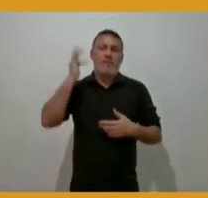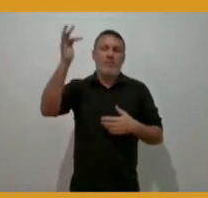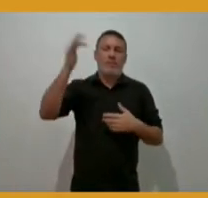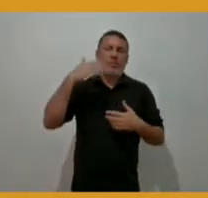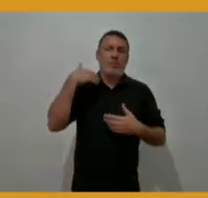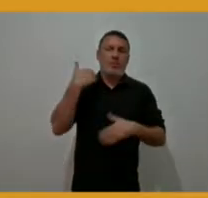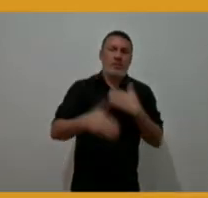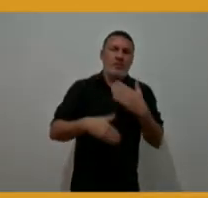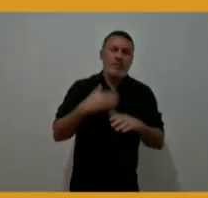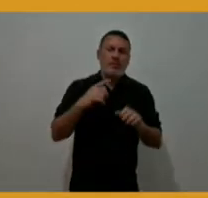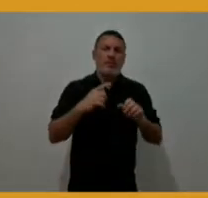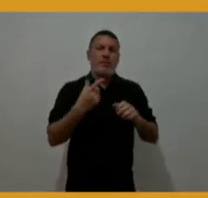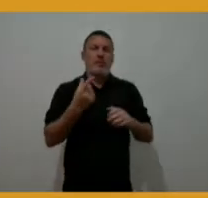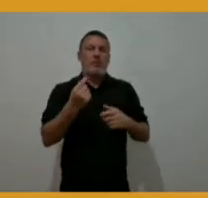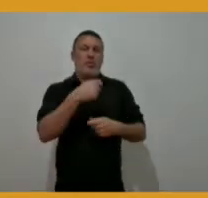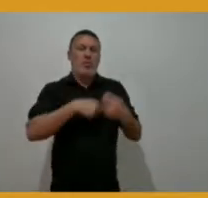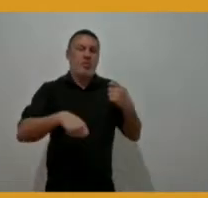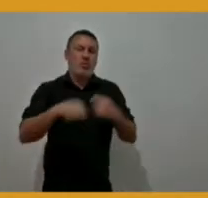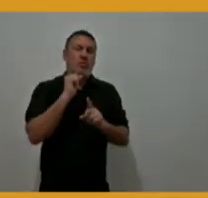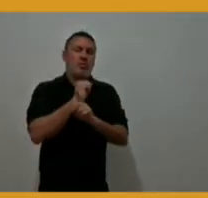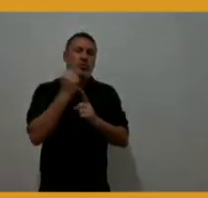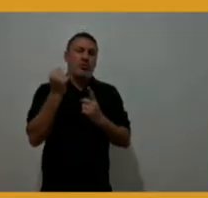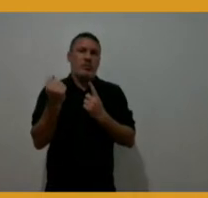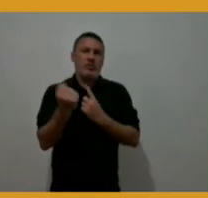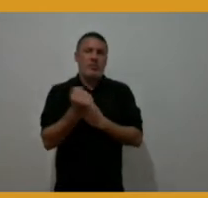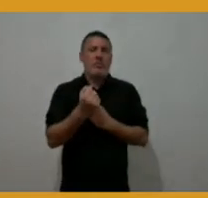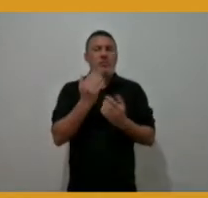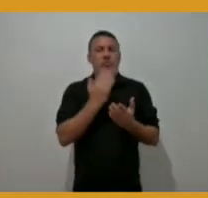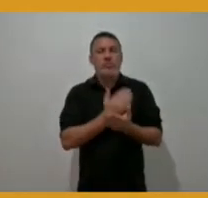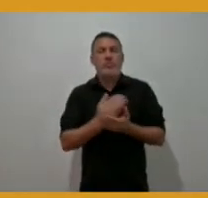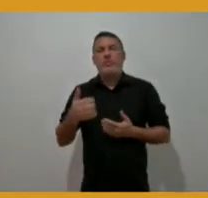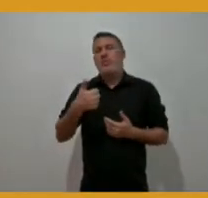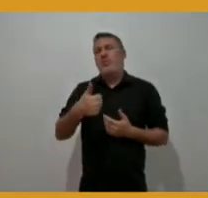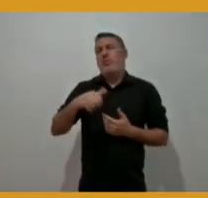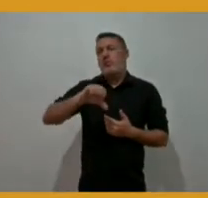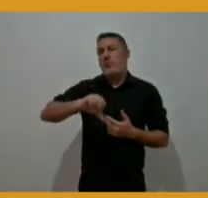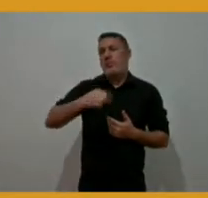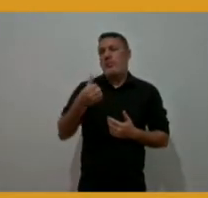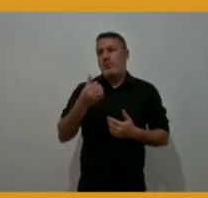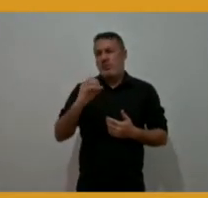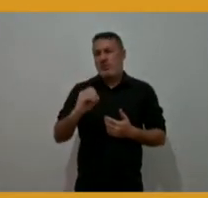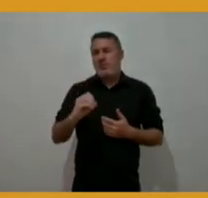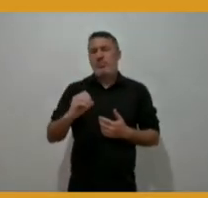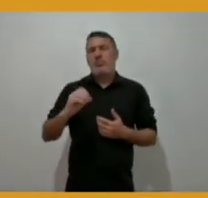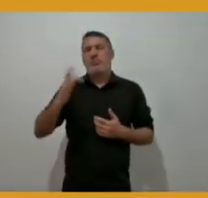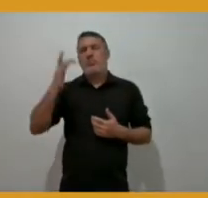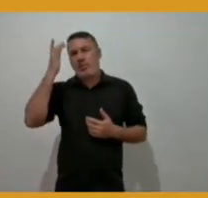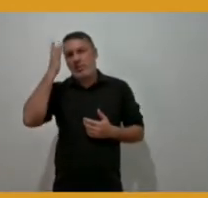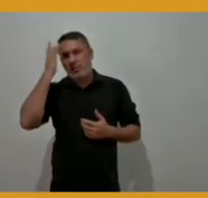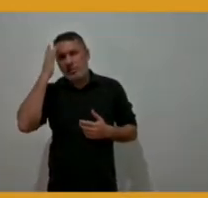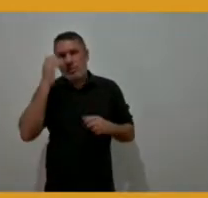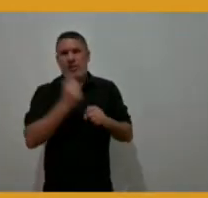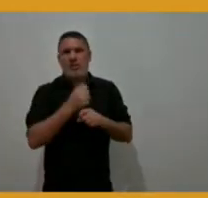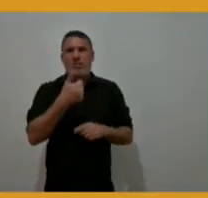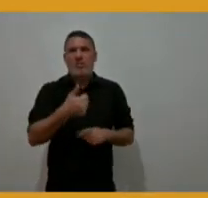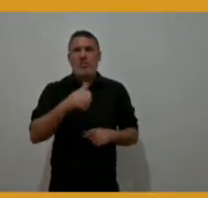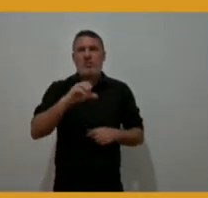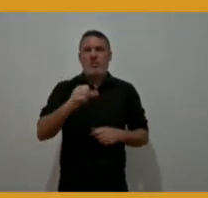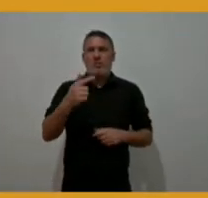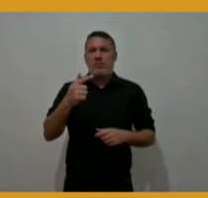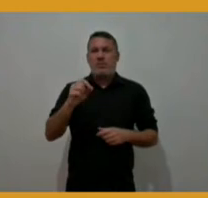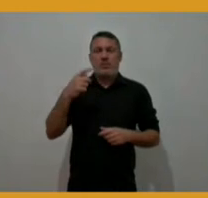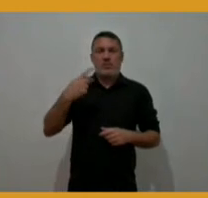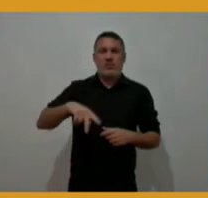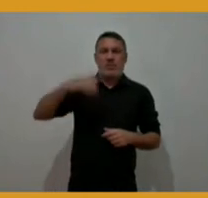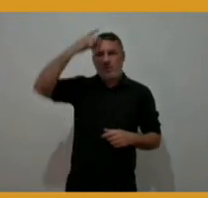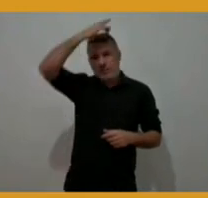social, disparado a partir dos anos 60 e amadurecido nos anos 70 no Espírito Santo. Falaremos de